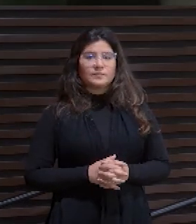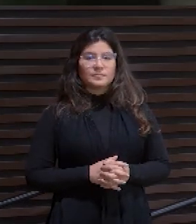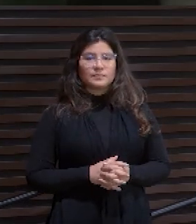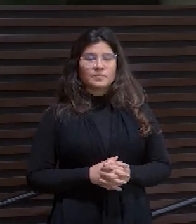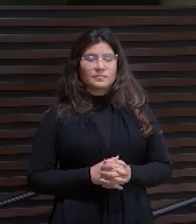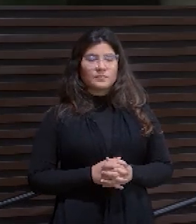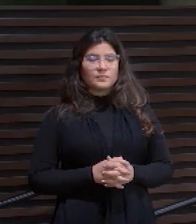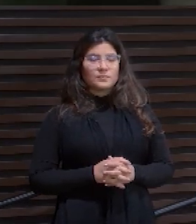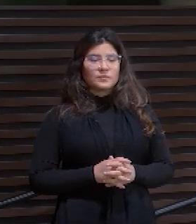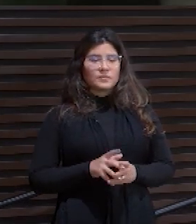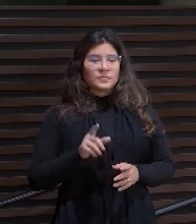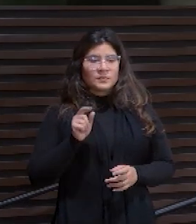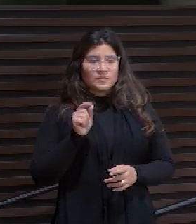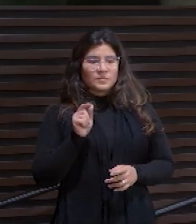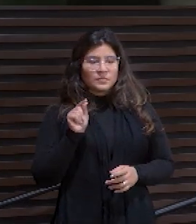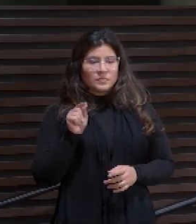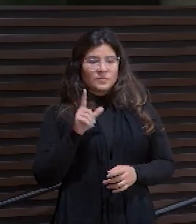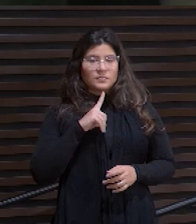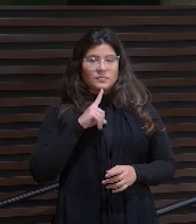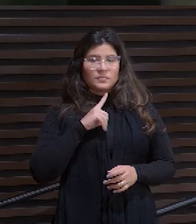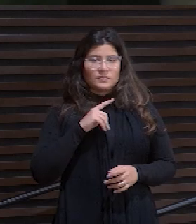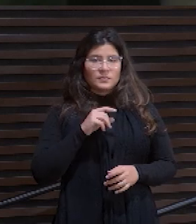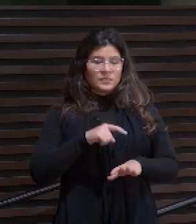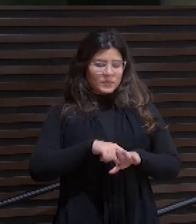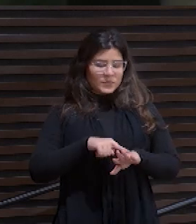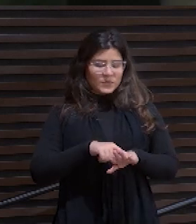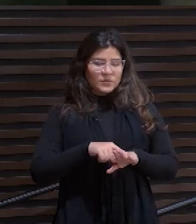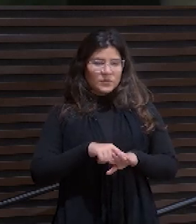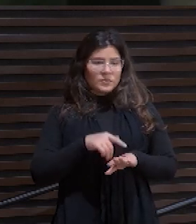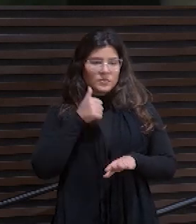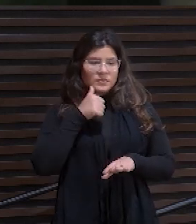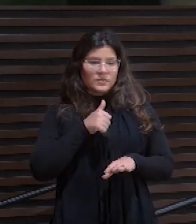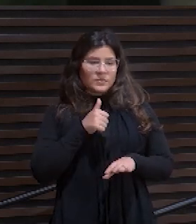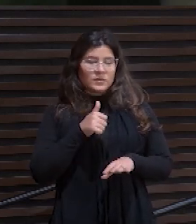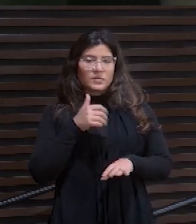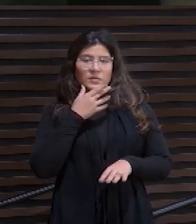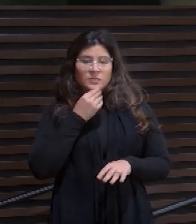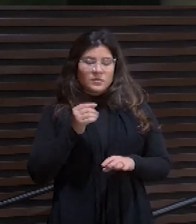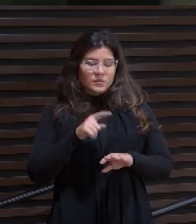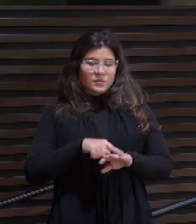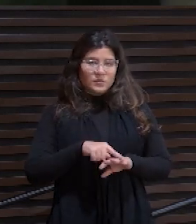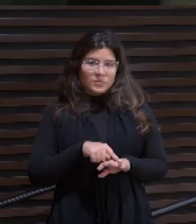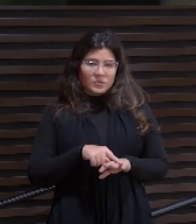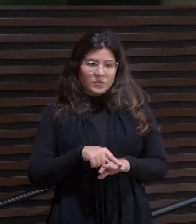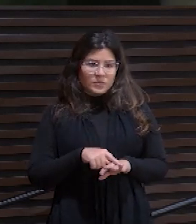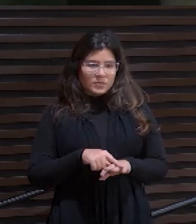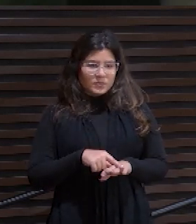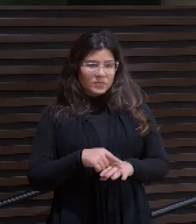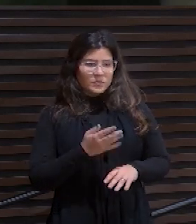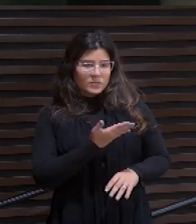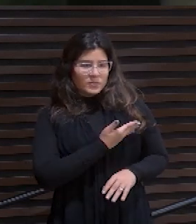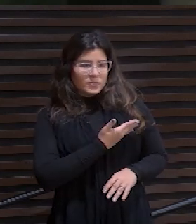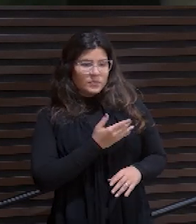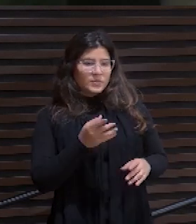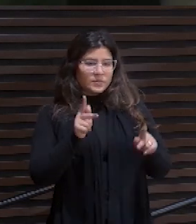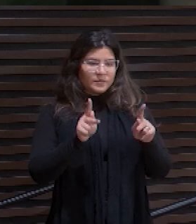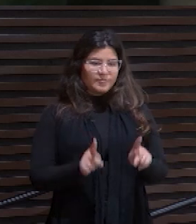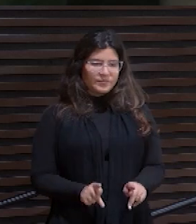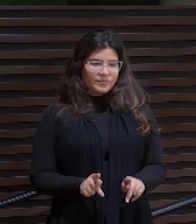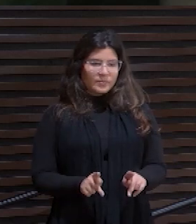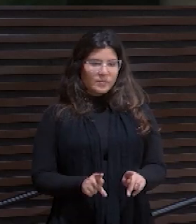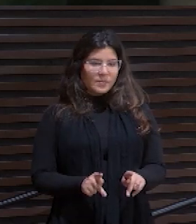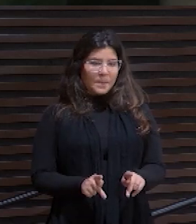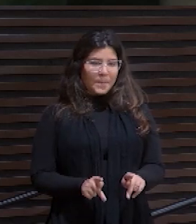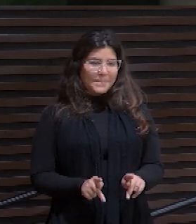O que tem a noiva é o noivo. O amigo do noivo que está presente e o ouve, muito